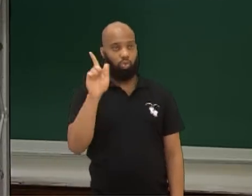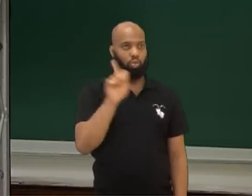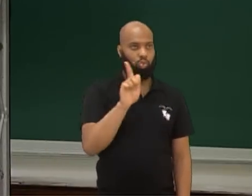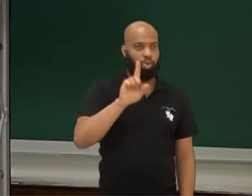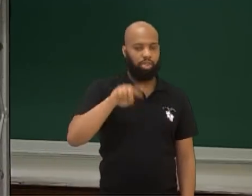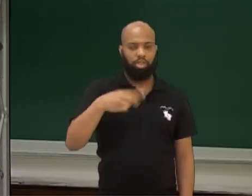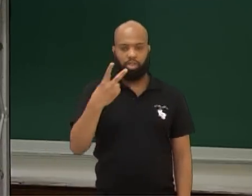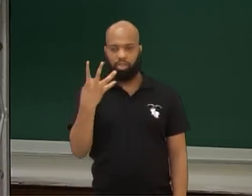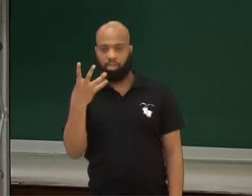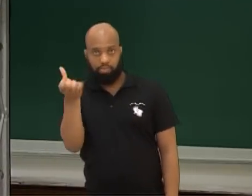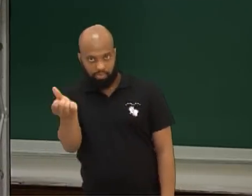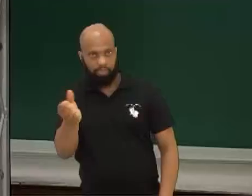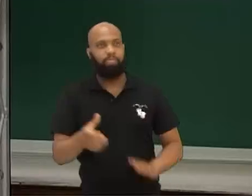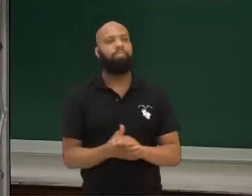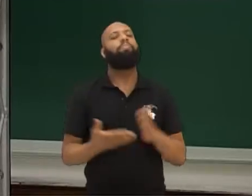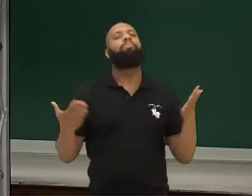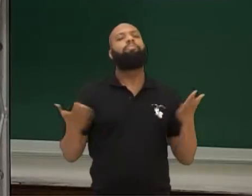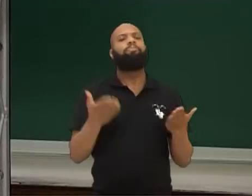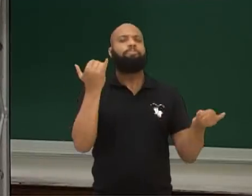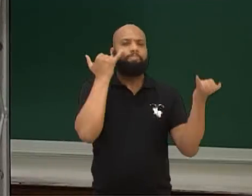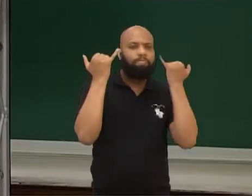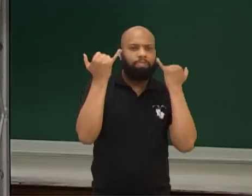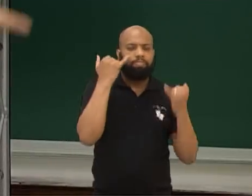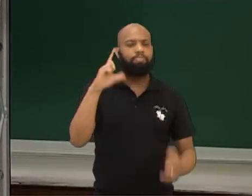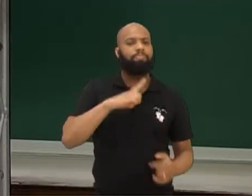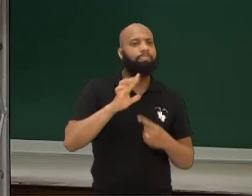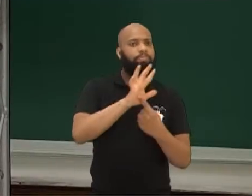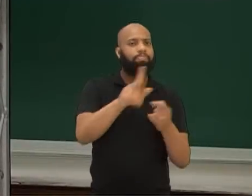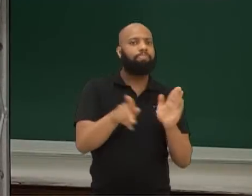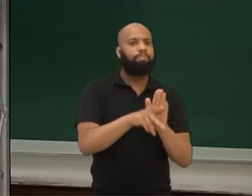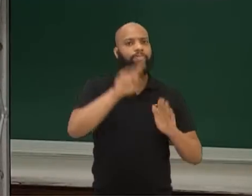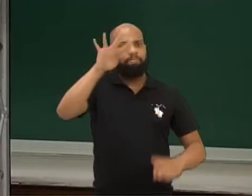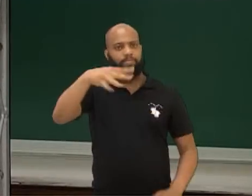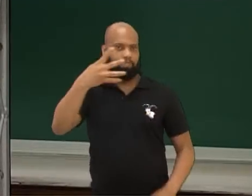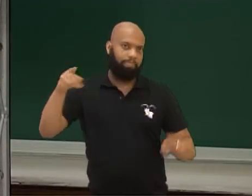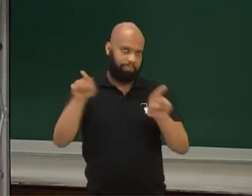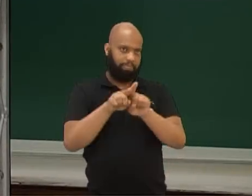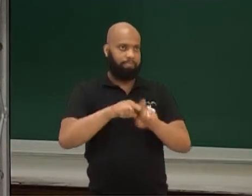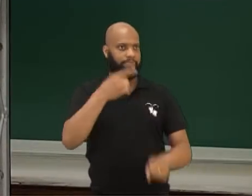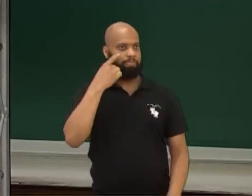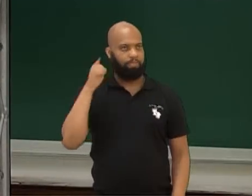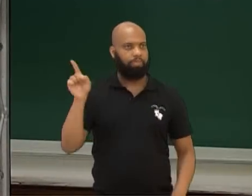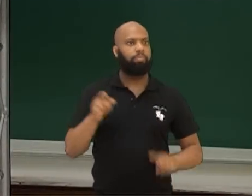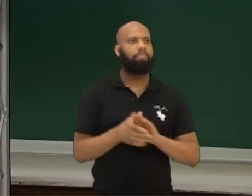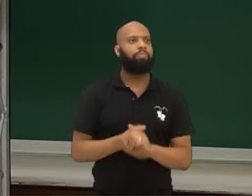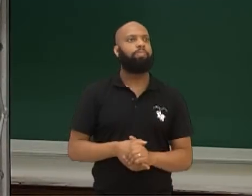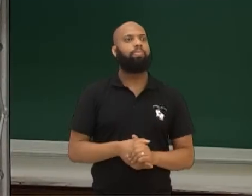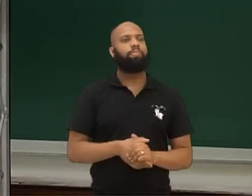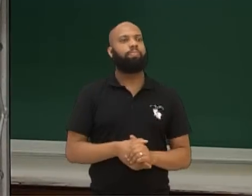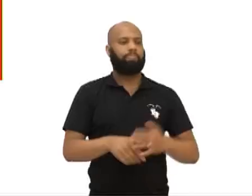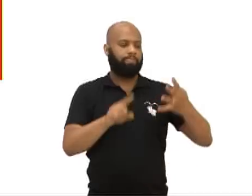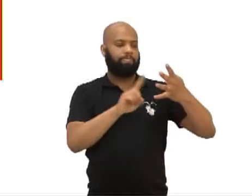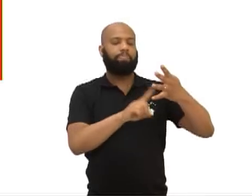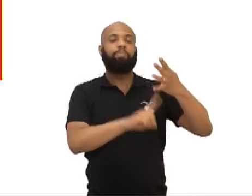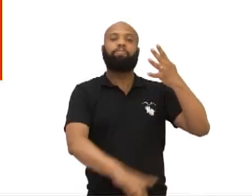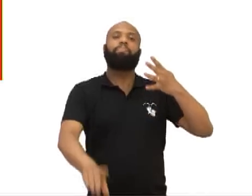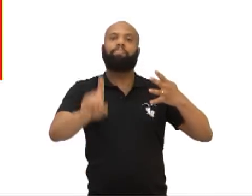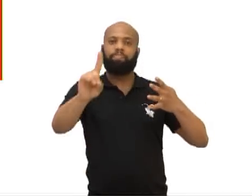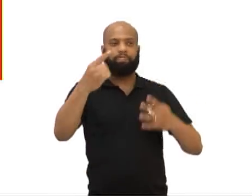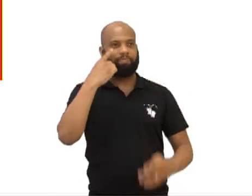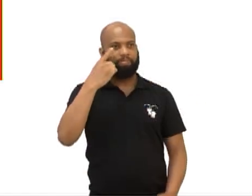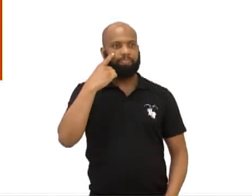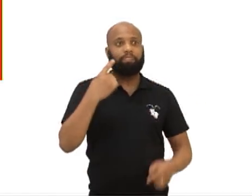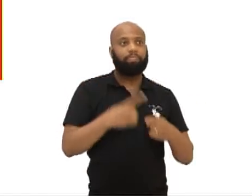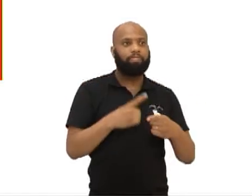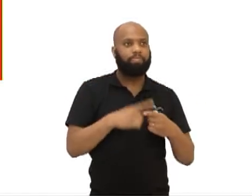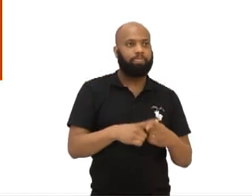246, né? Então, essas informações é que tem que aparecer na tabela. Vamos ver lá? Opa, é a letra D. Vamos ver